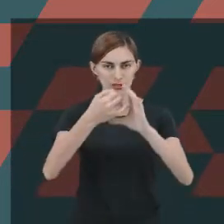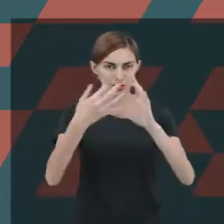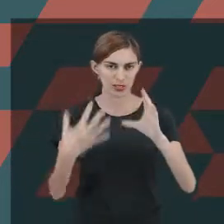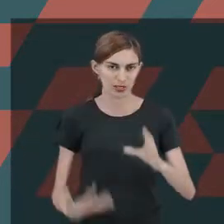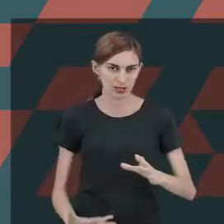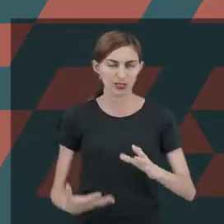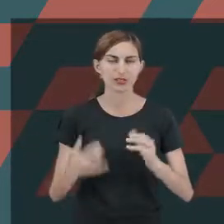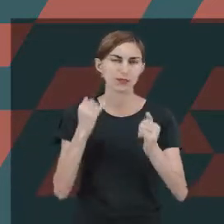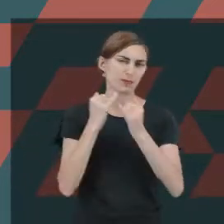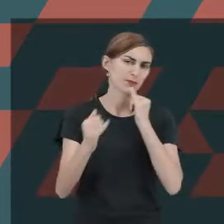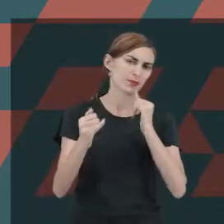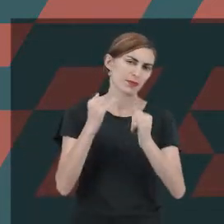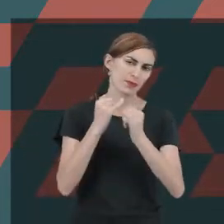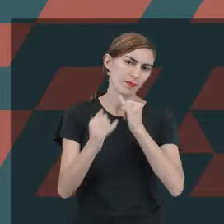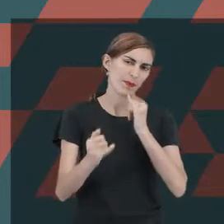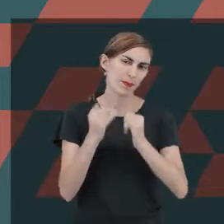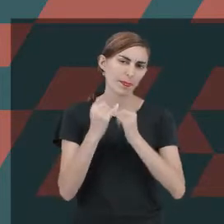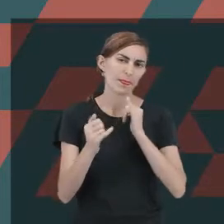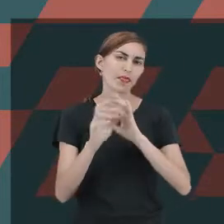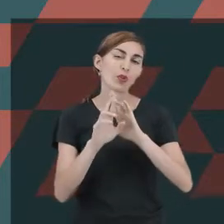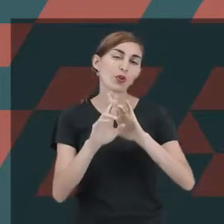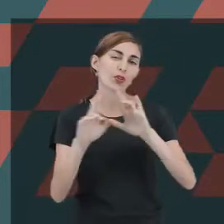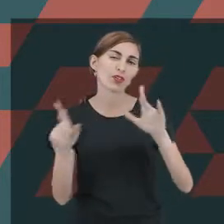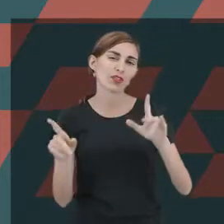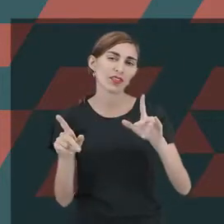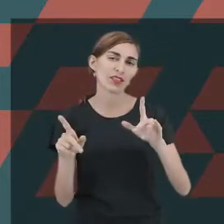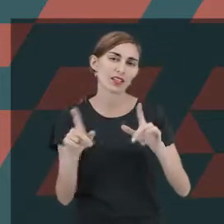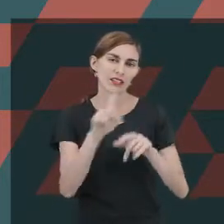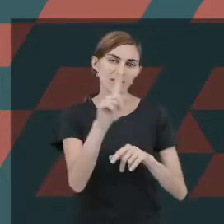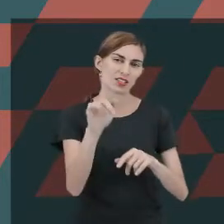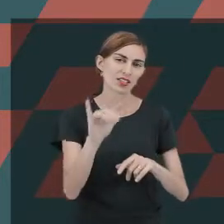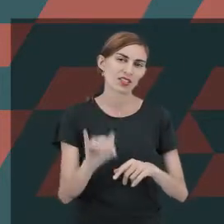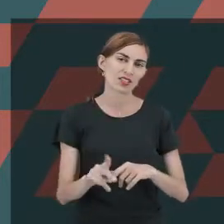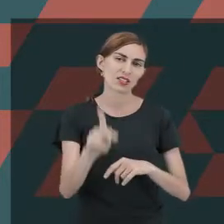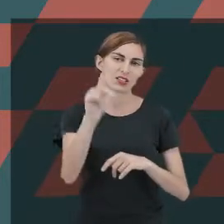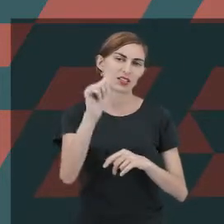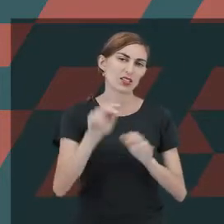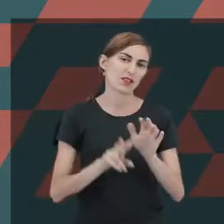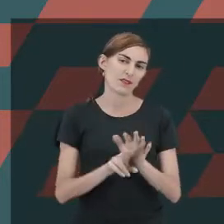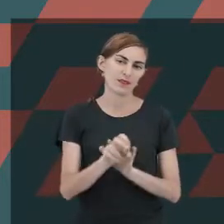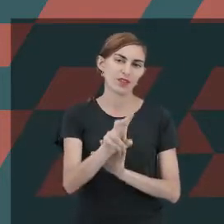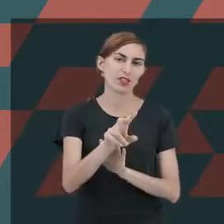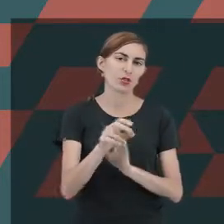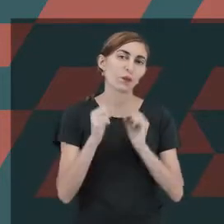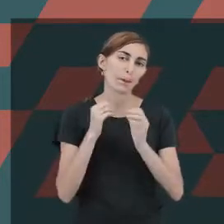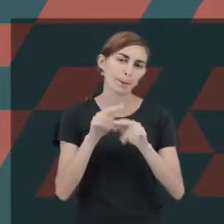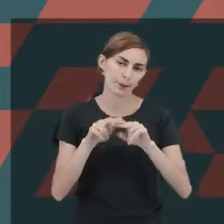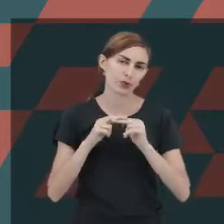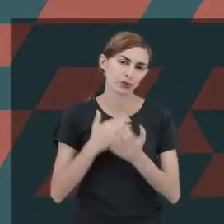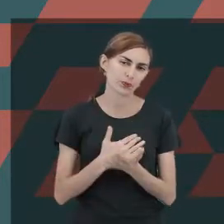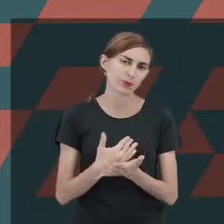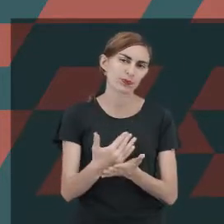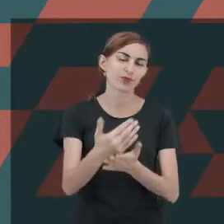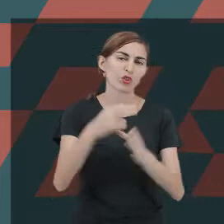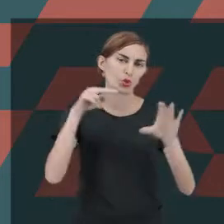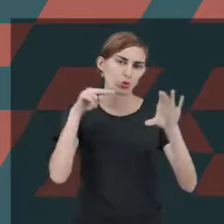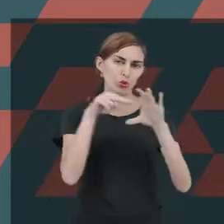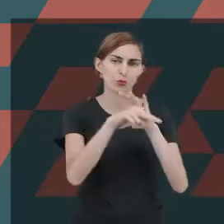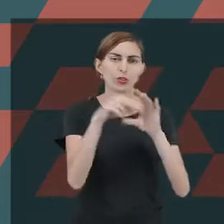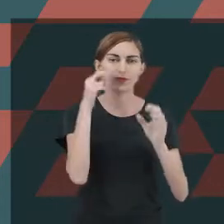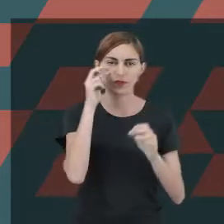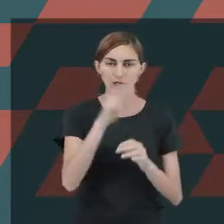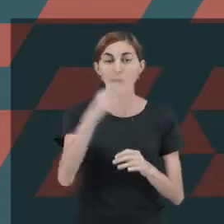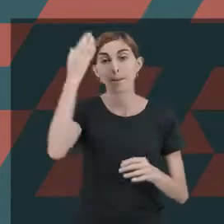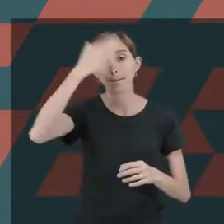que são semelhantes, mas diferentes da síndrome congênita de Zika vírus. Então, por isso que na fase inicial, a gente já olhou a tomografia dos meninos e dizia,